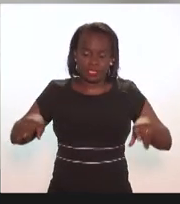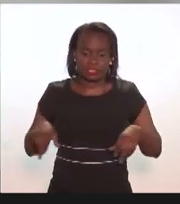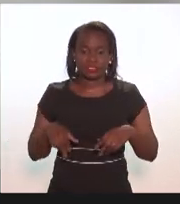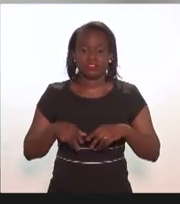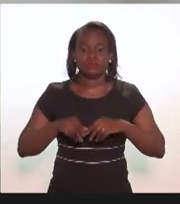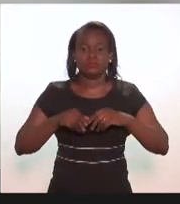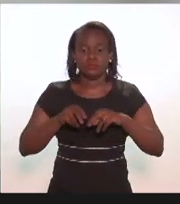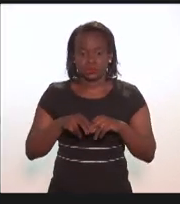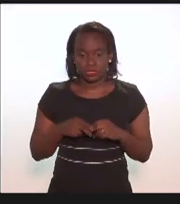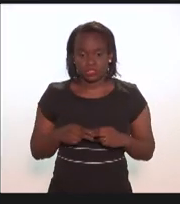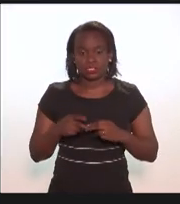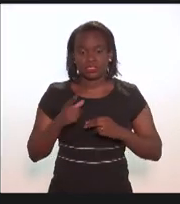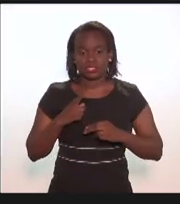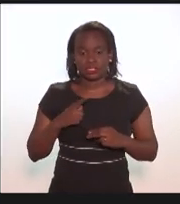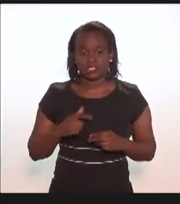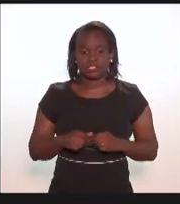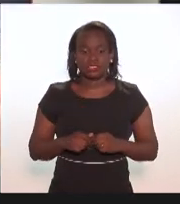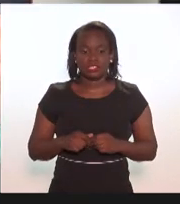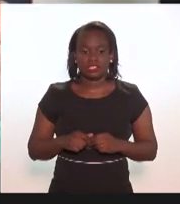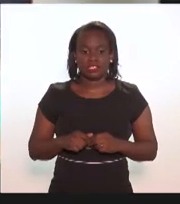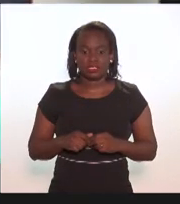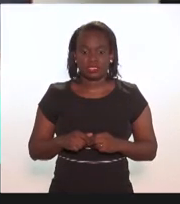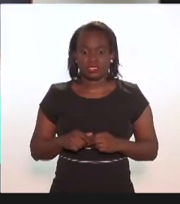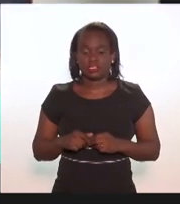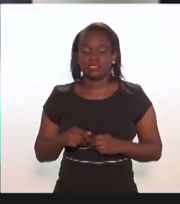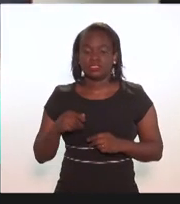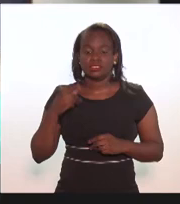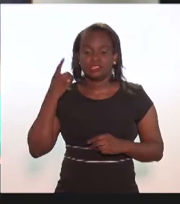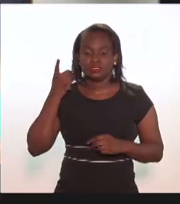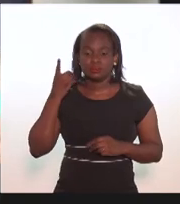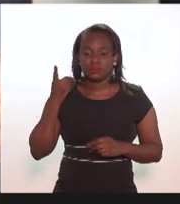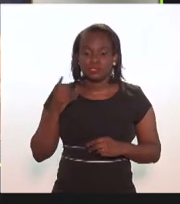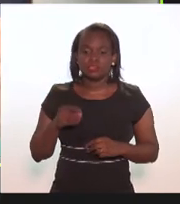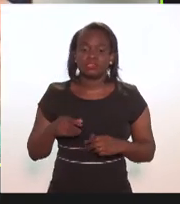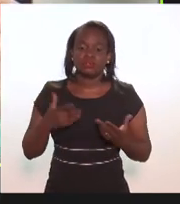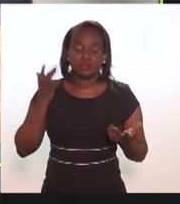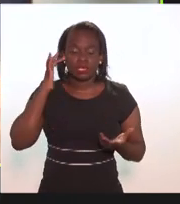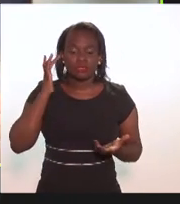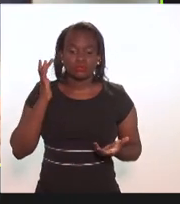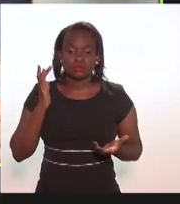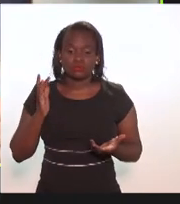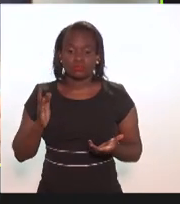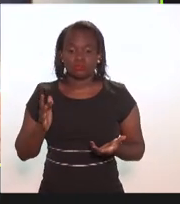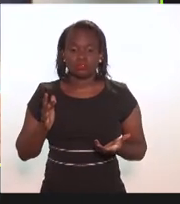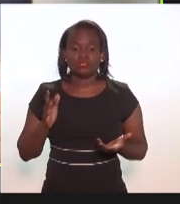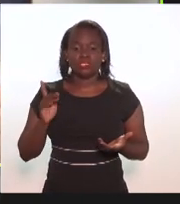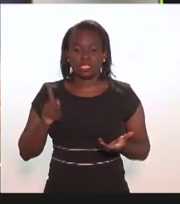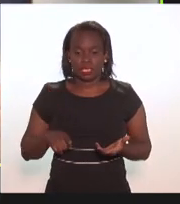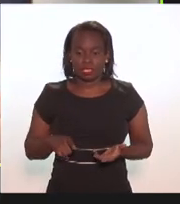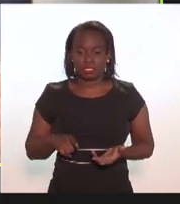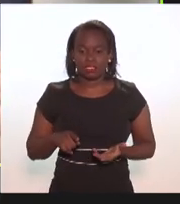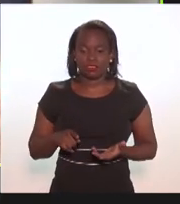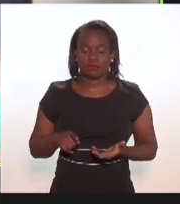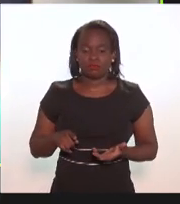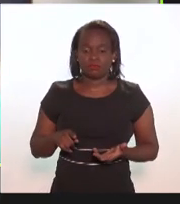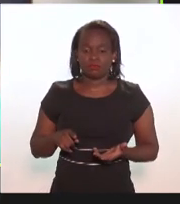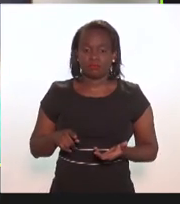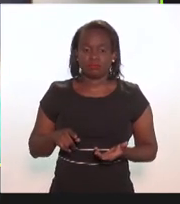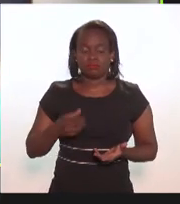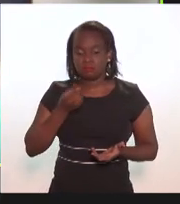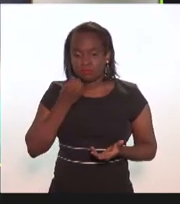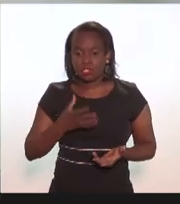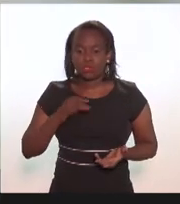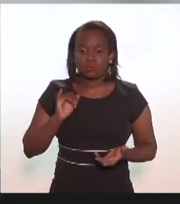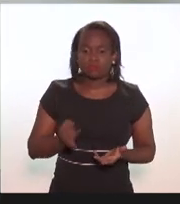isso, presidente. Deputado Paulo, eu acho que foi absolutamente